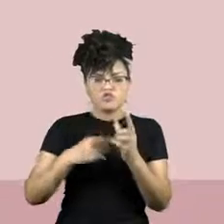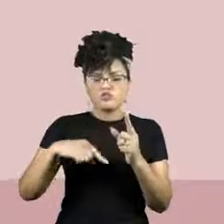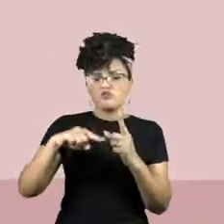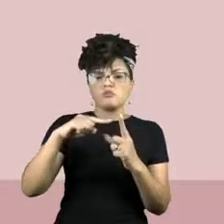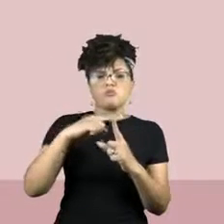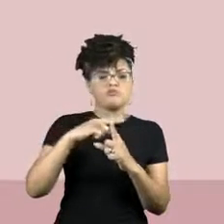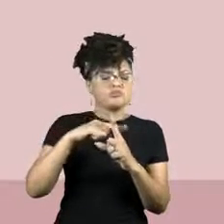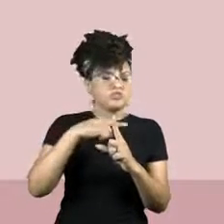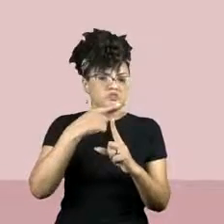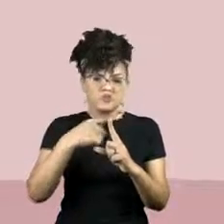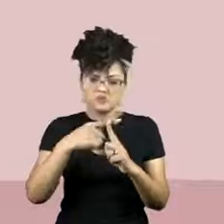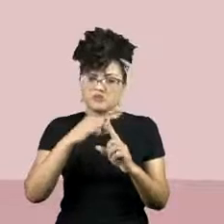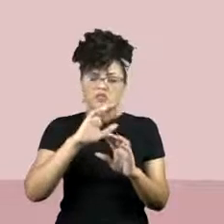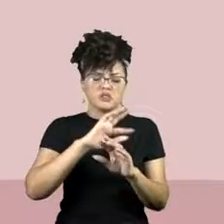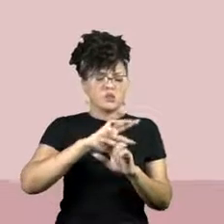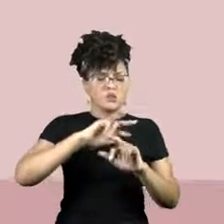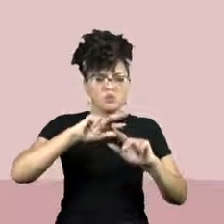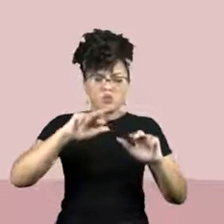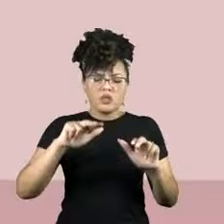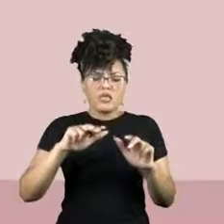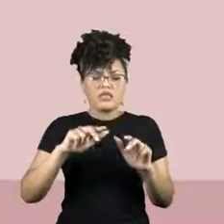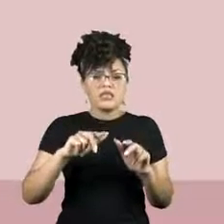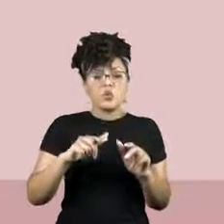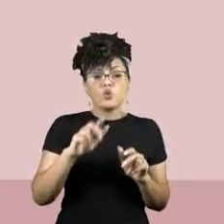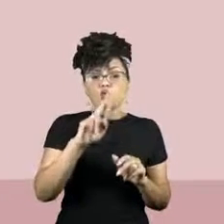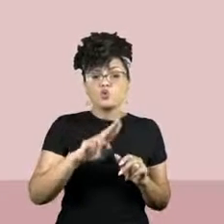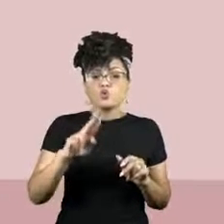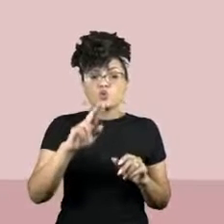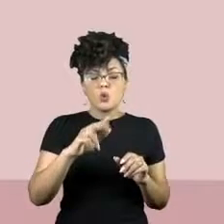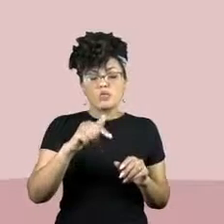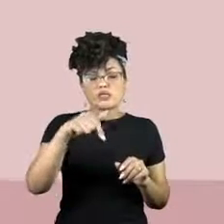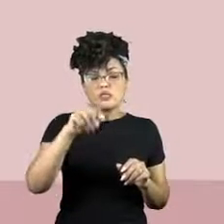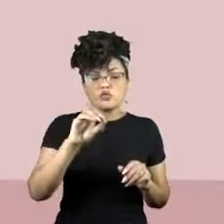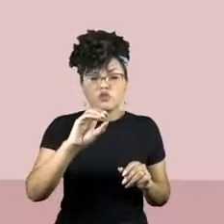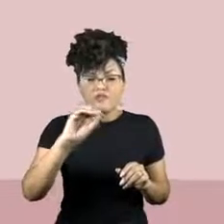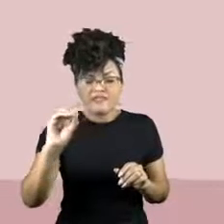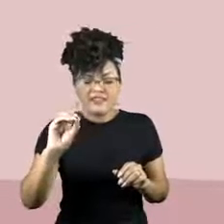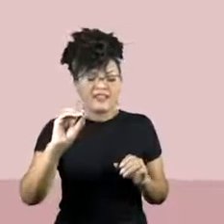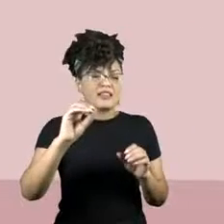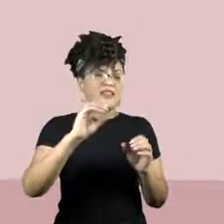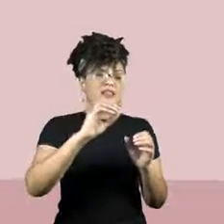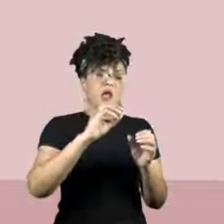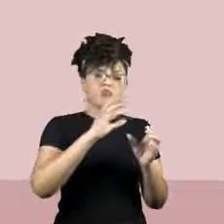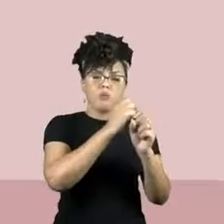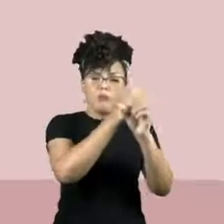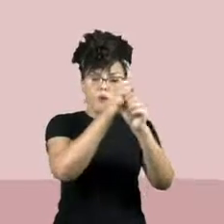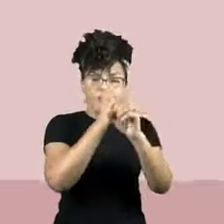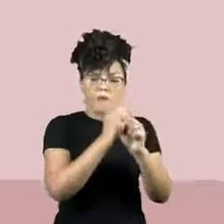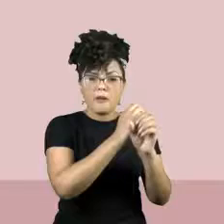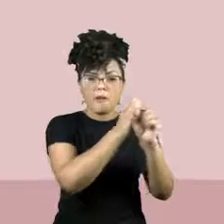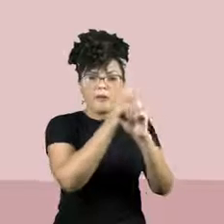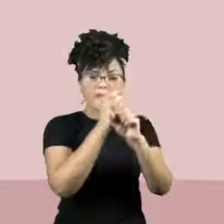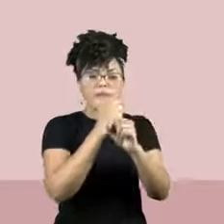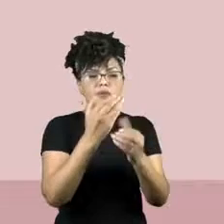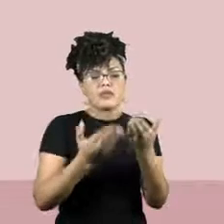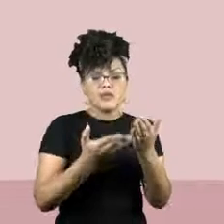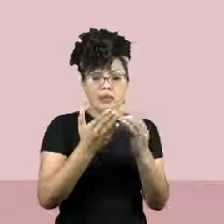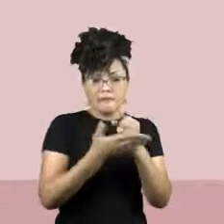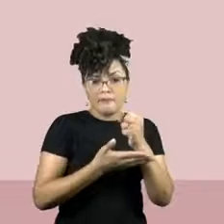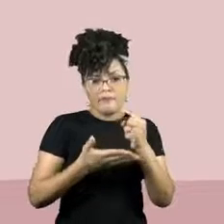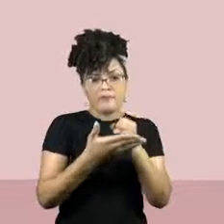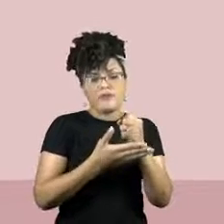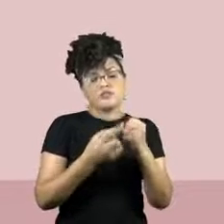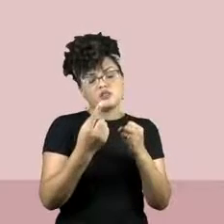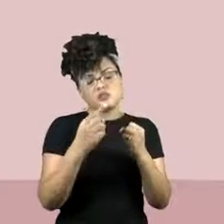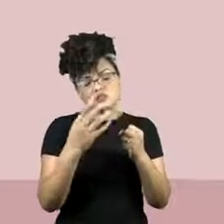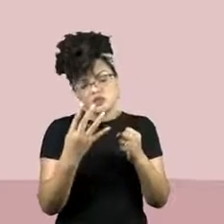certeza que se eu realizar 790 cálculos, ele vai me dar um fator de segurança de 1,41. Tá? Podia ser uma alteração, isso